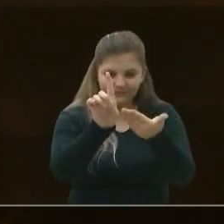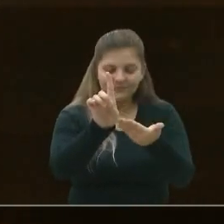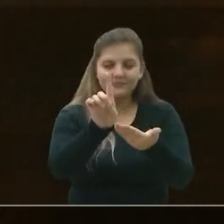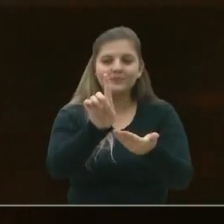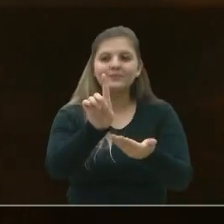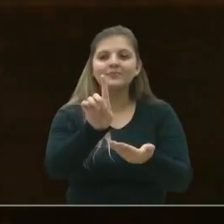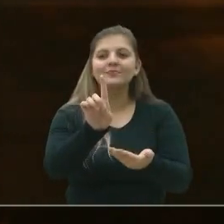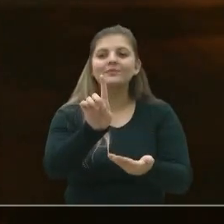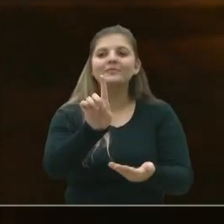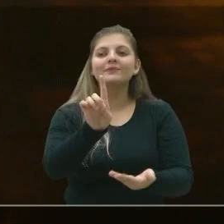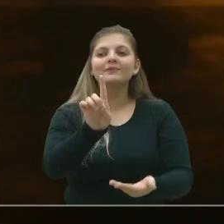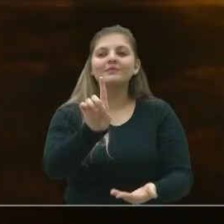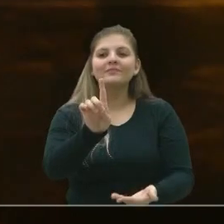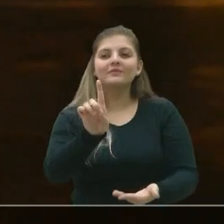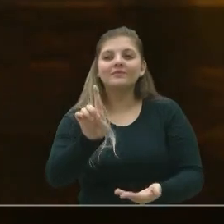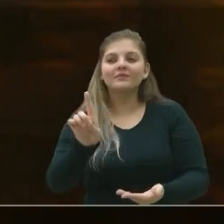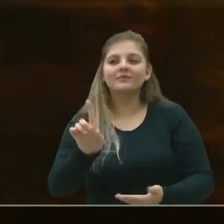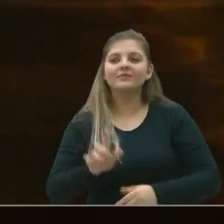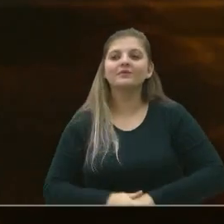aqui.